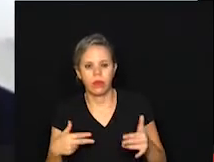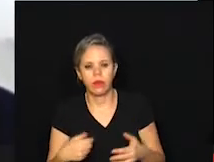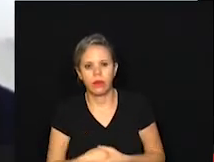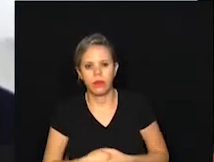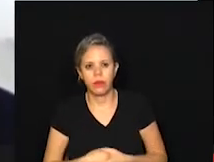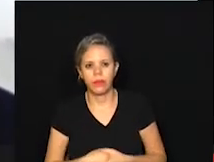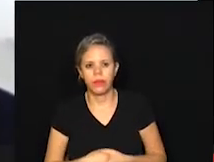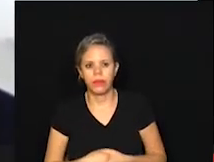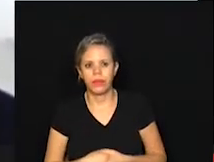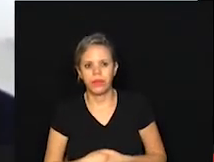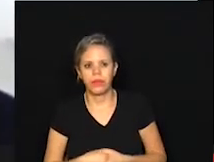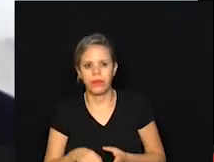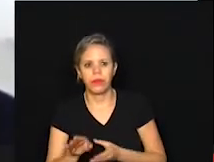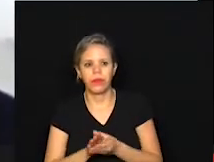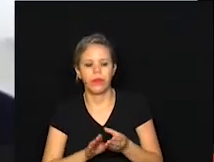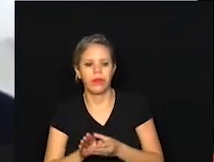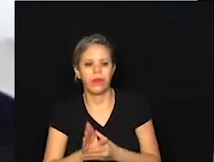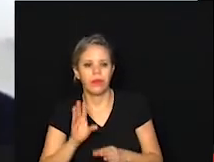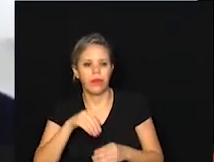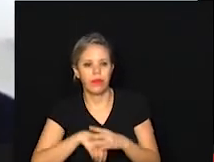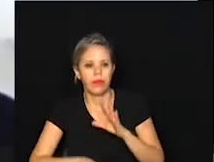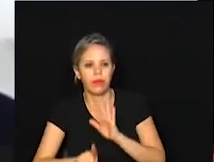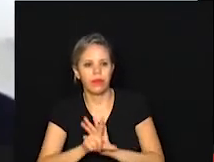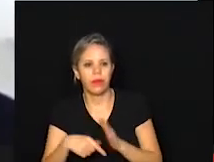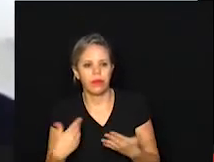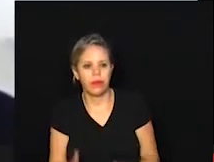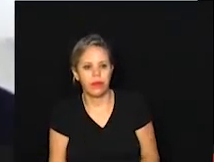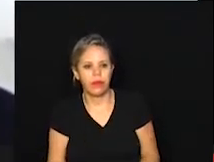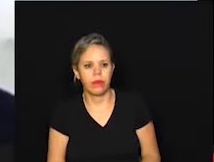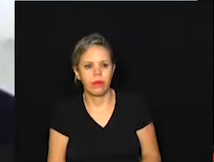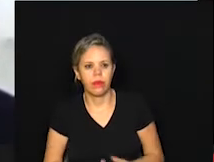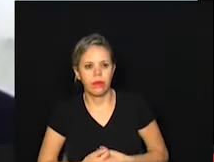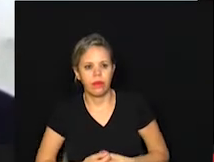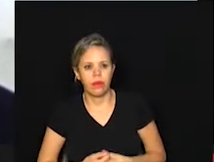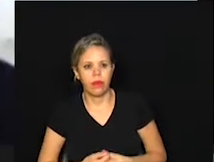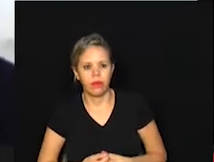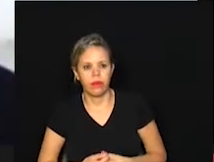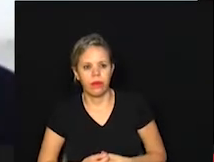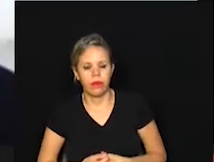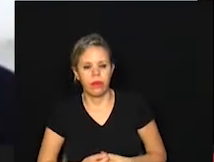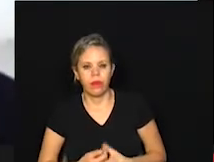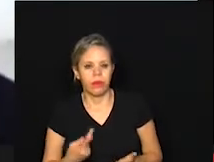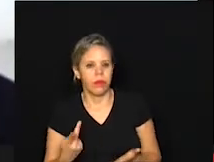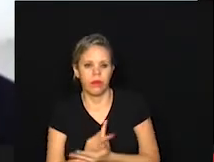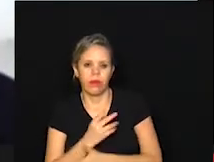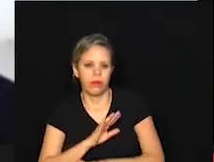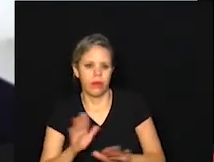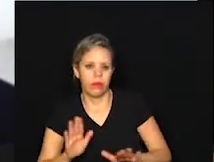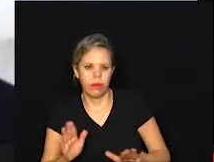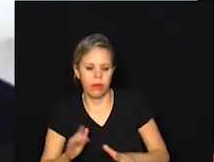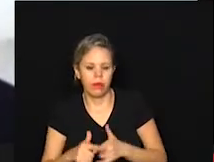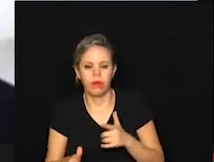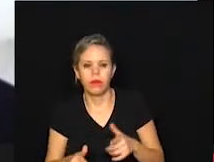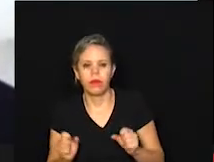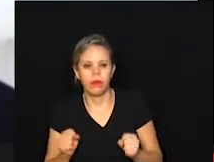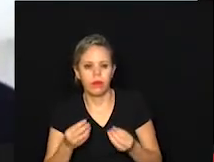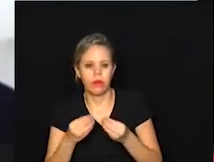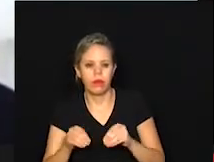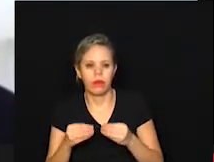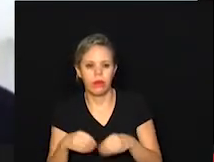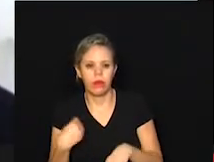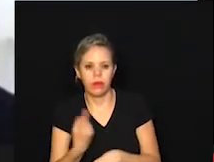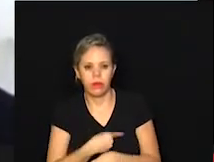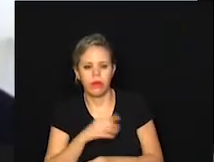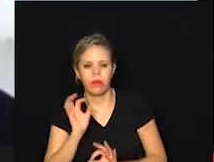determinadas orientações legais para que a gente não venha incorrer em erros que possam prejudicar a